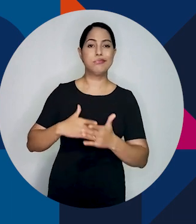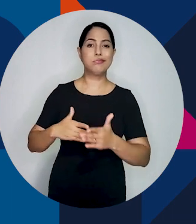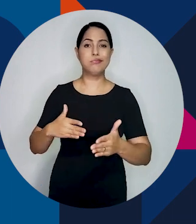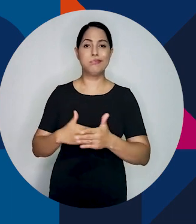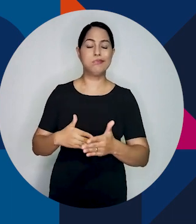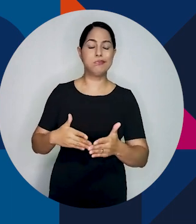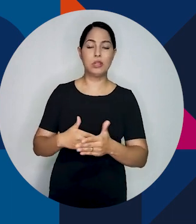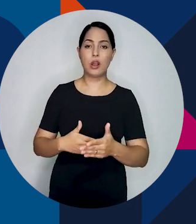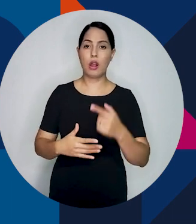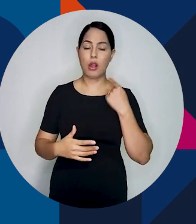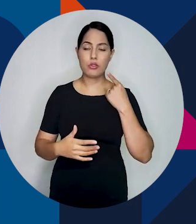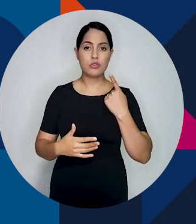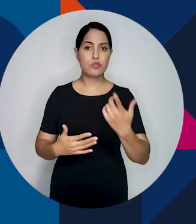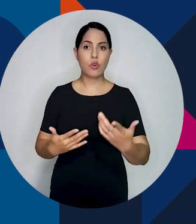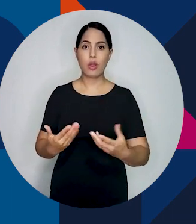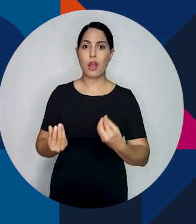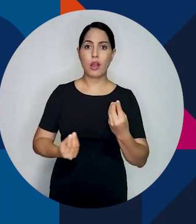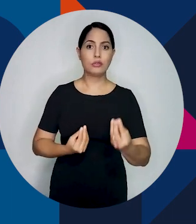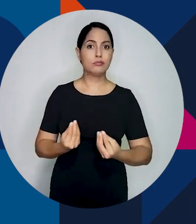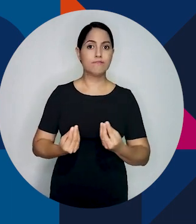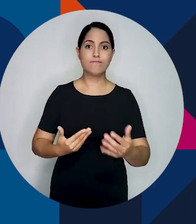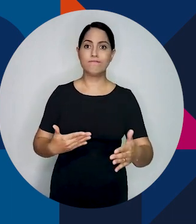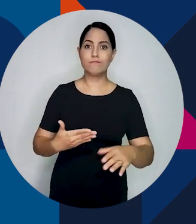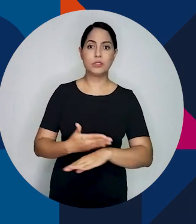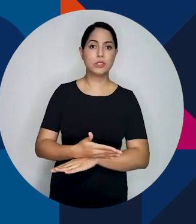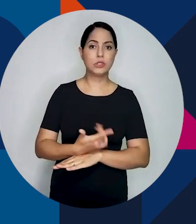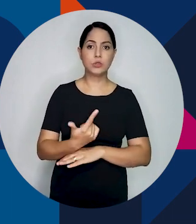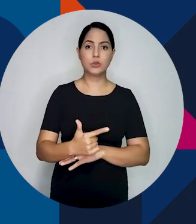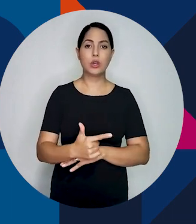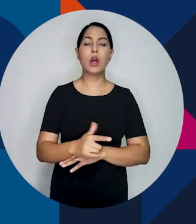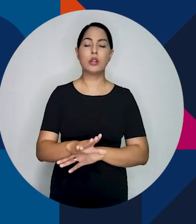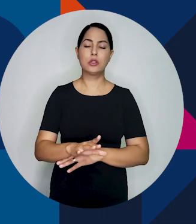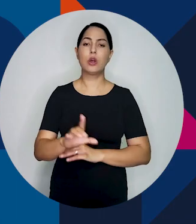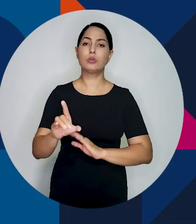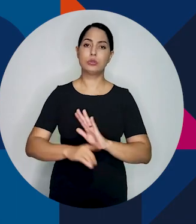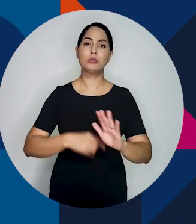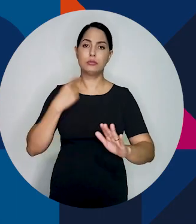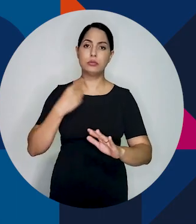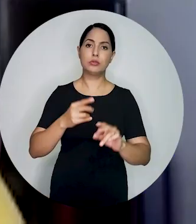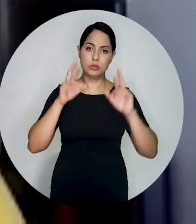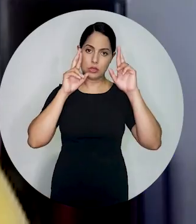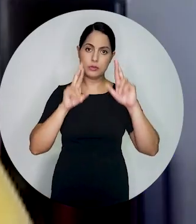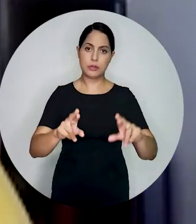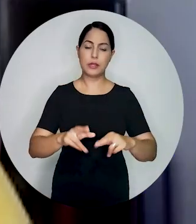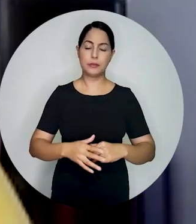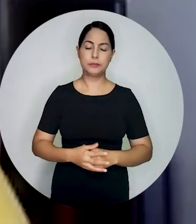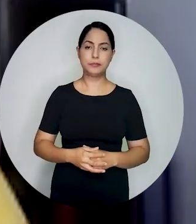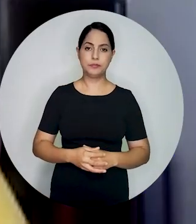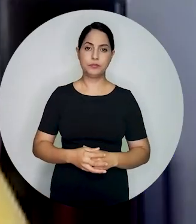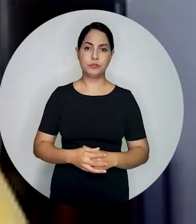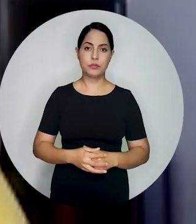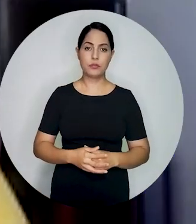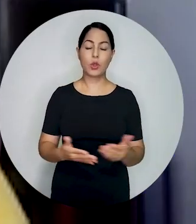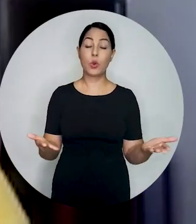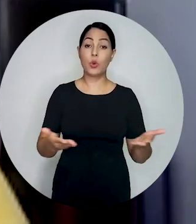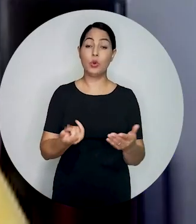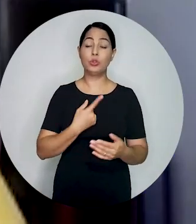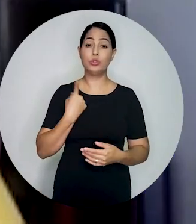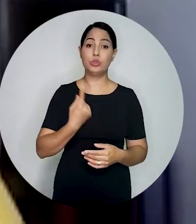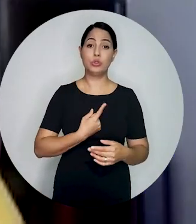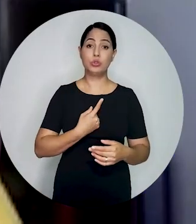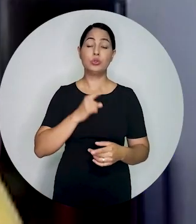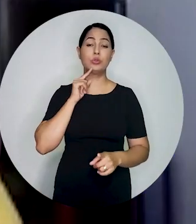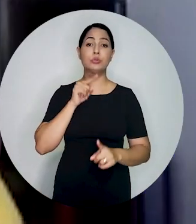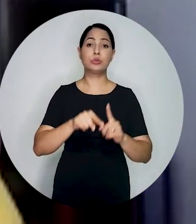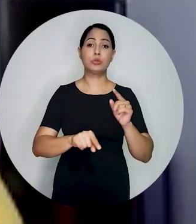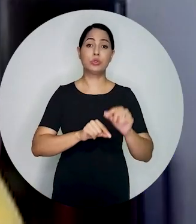aos seus constituintes, para que lá tivessem as suas prerrogativas obedecidas e respeitadas. O objetivo dessa reunião